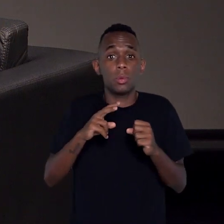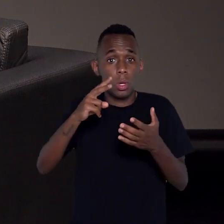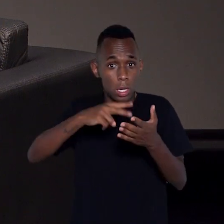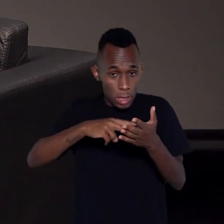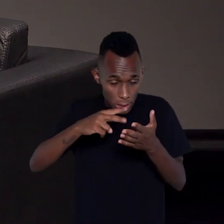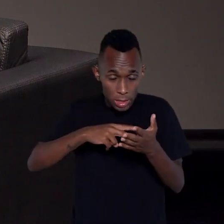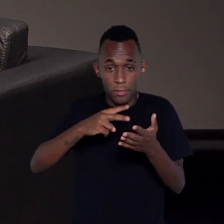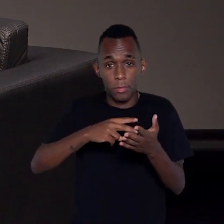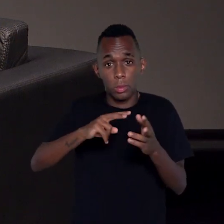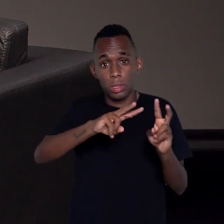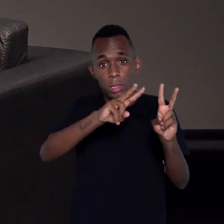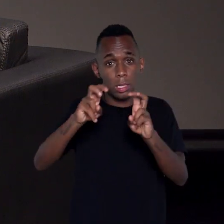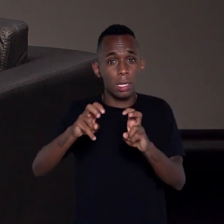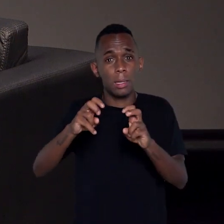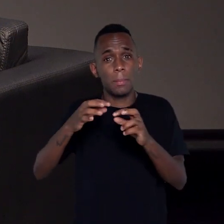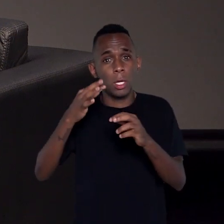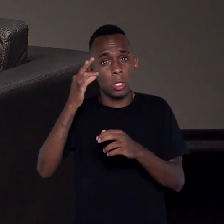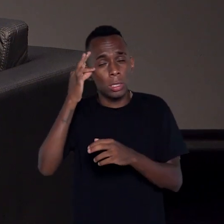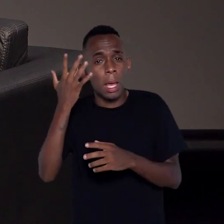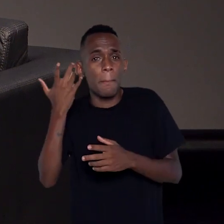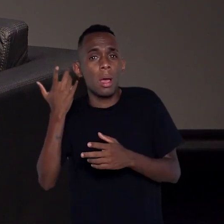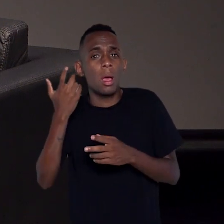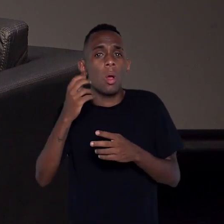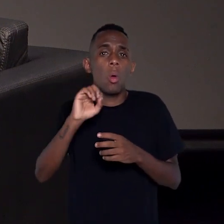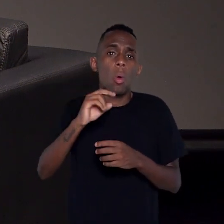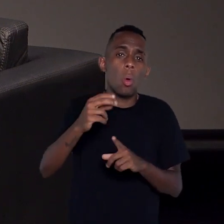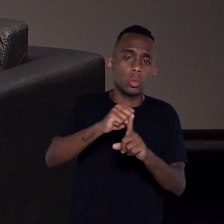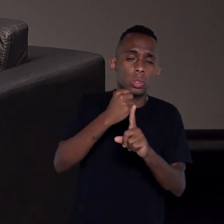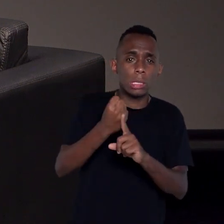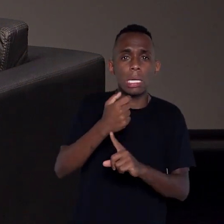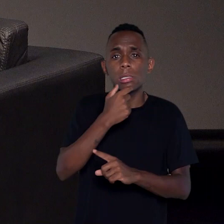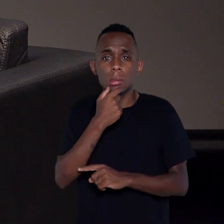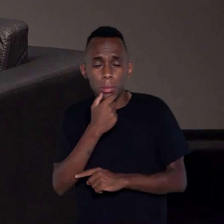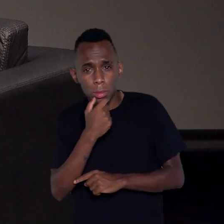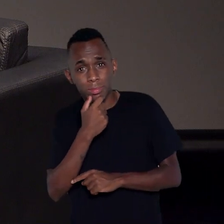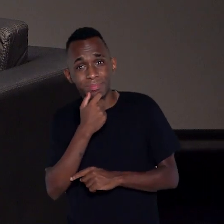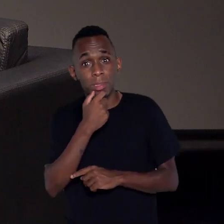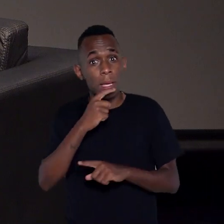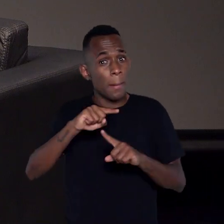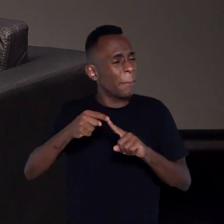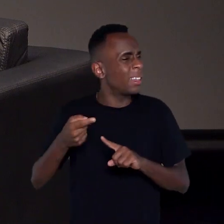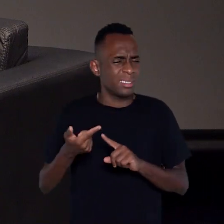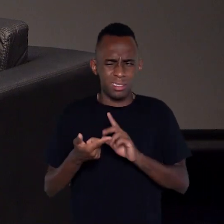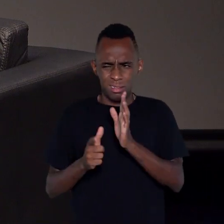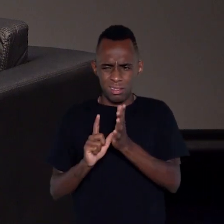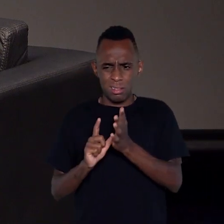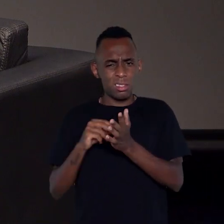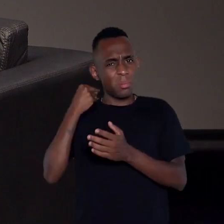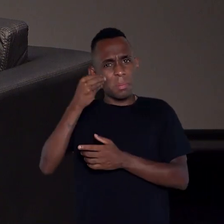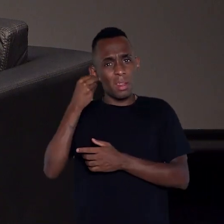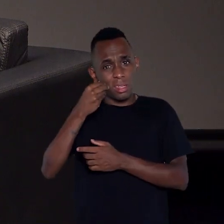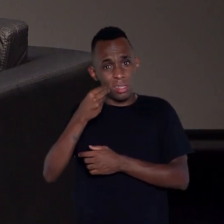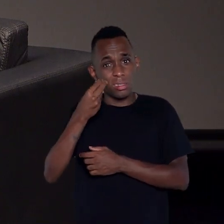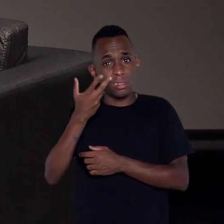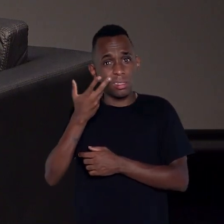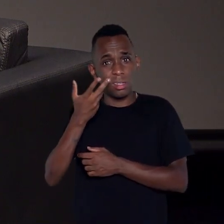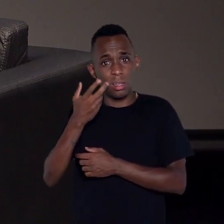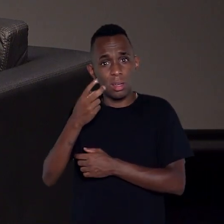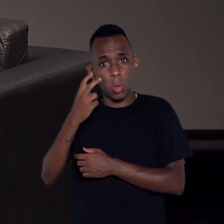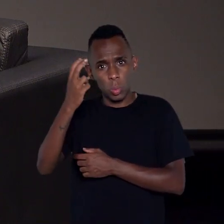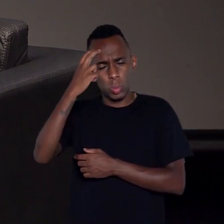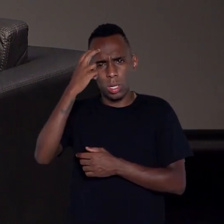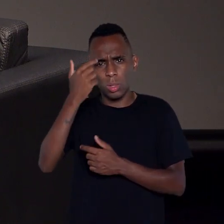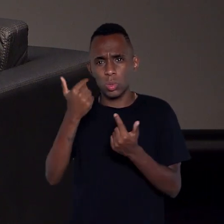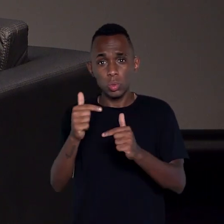um livro sobre a sociedade americana, e mesmo não tendo vivido aquelas experiências, nesse processo